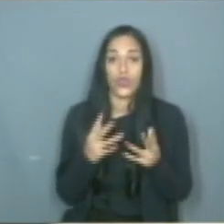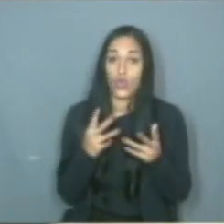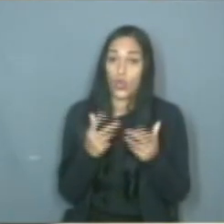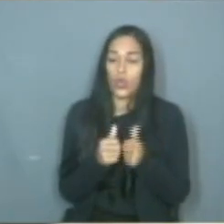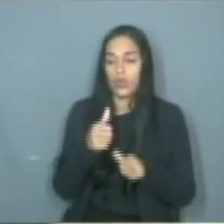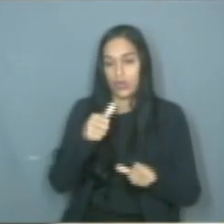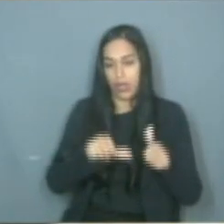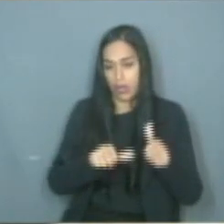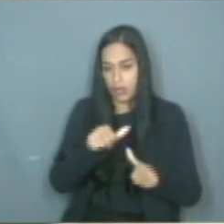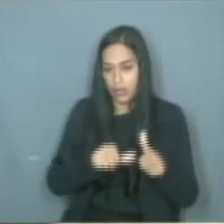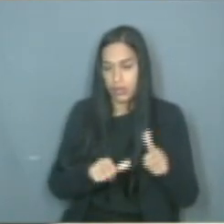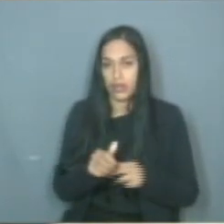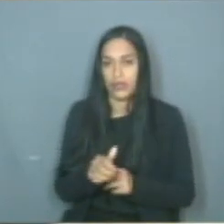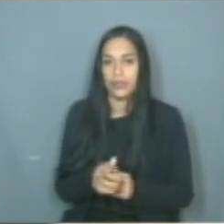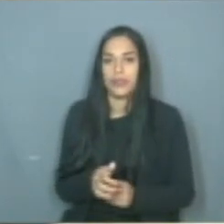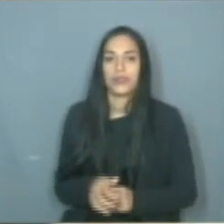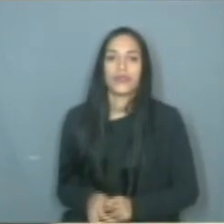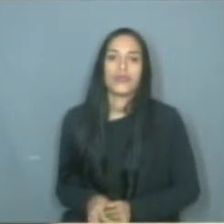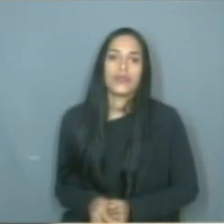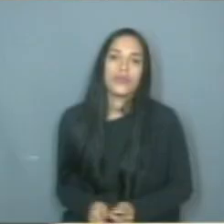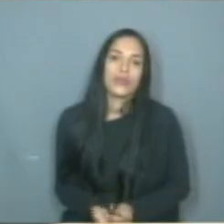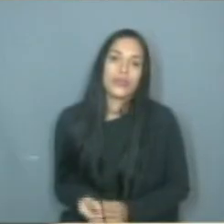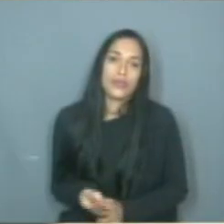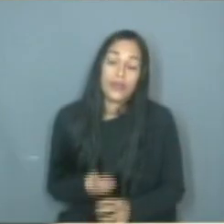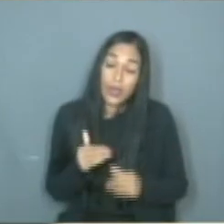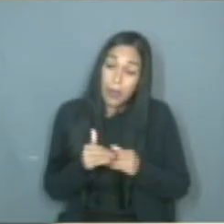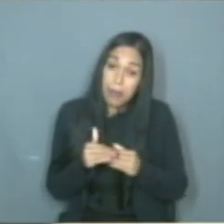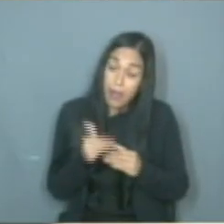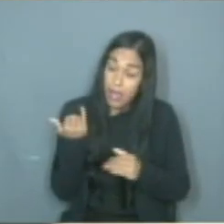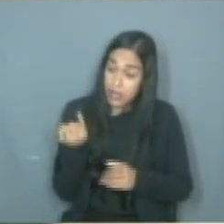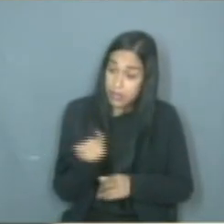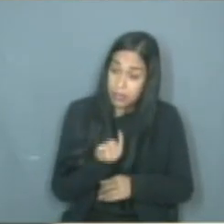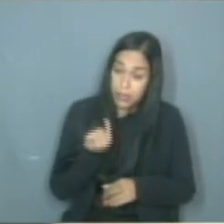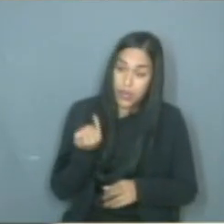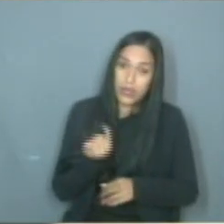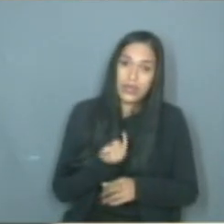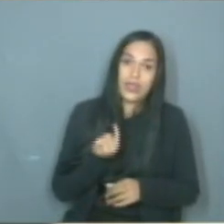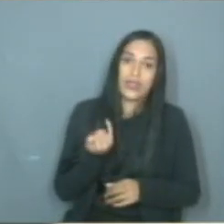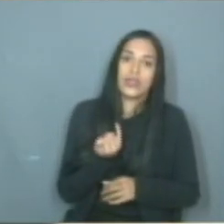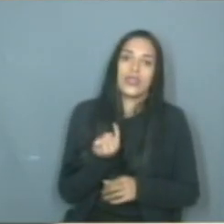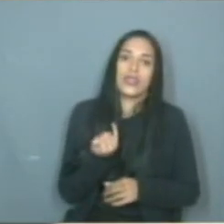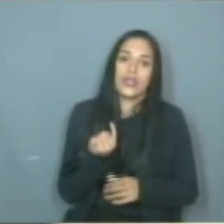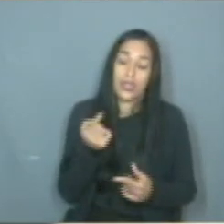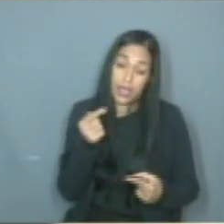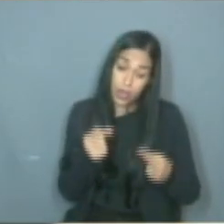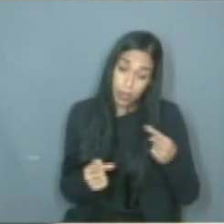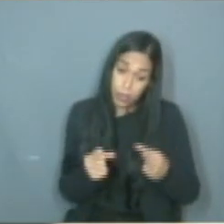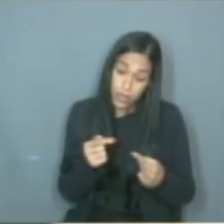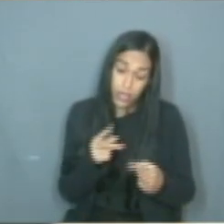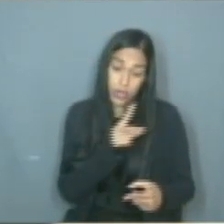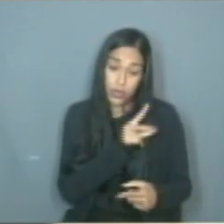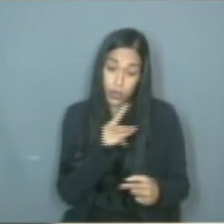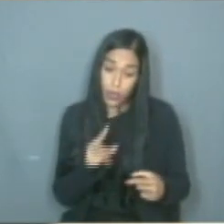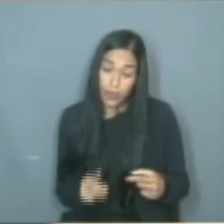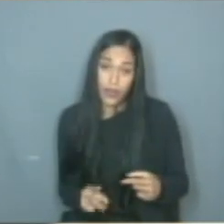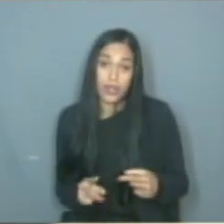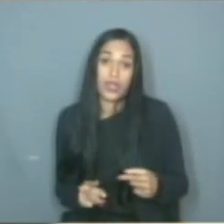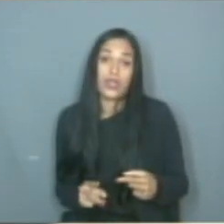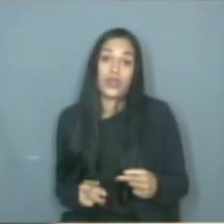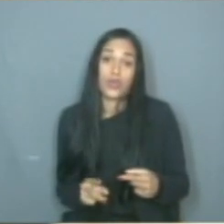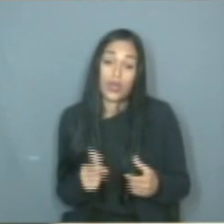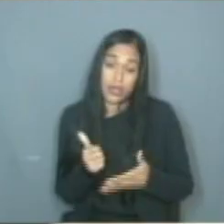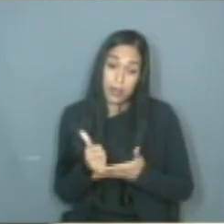é analisado. E o mais importante é que o político, o vereador, ele está